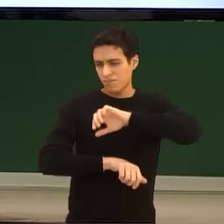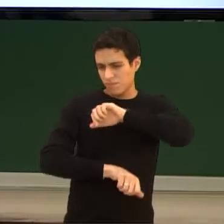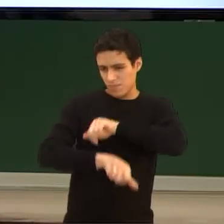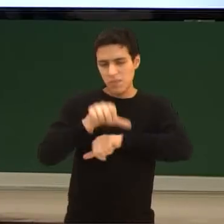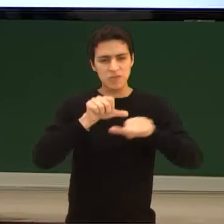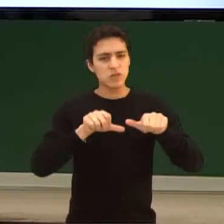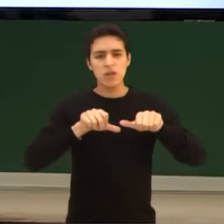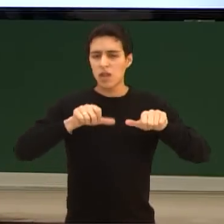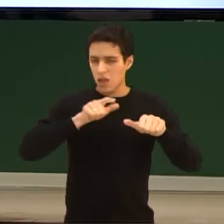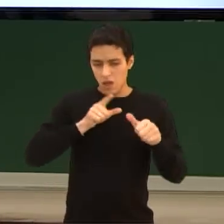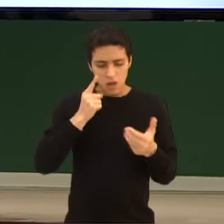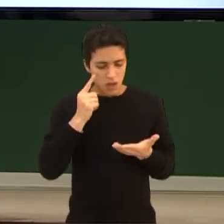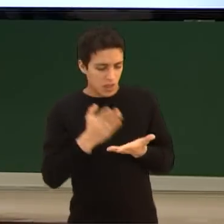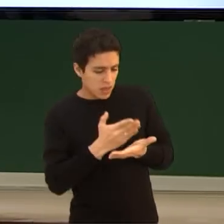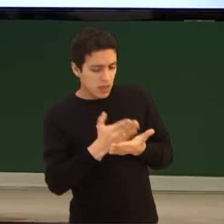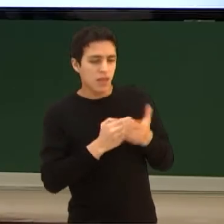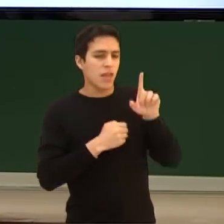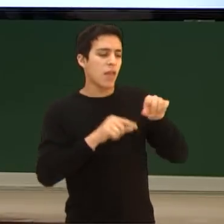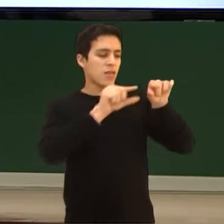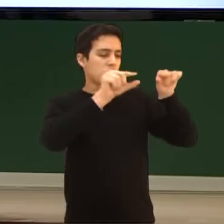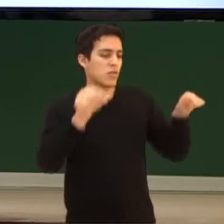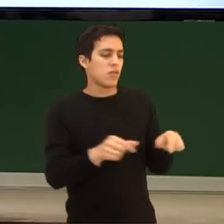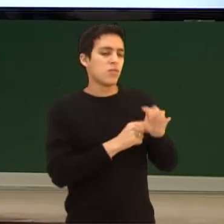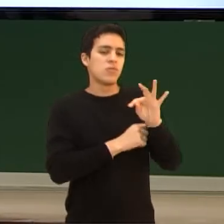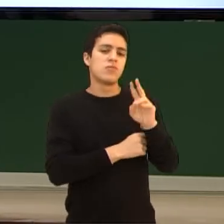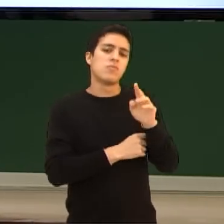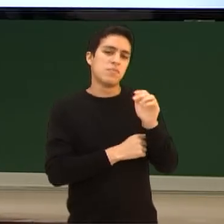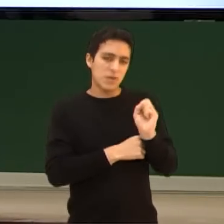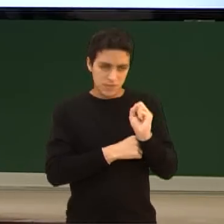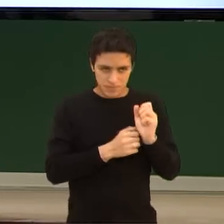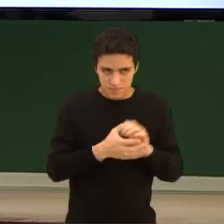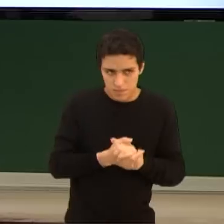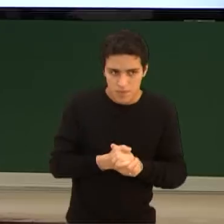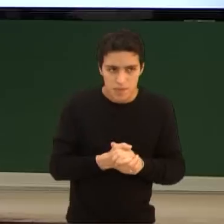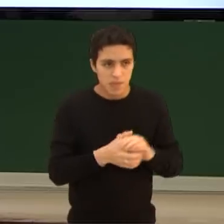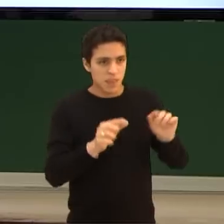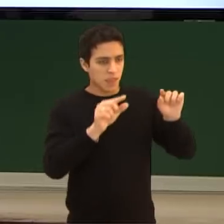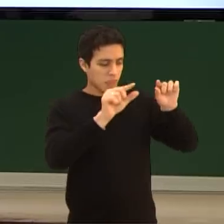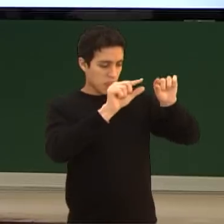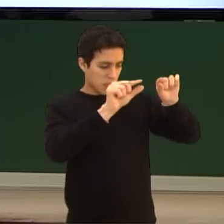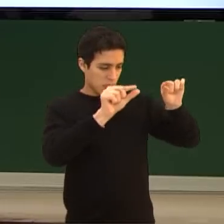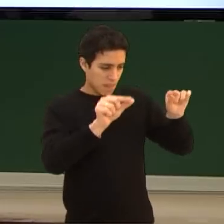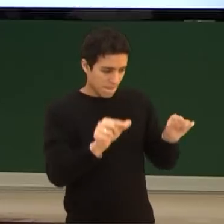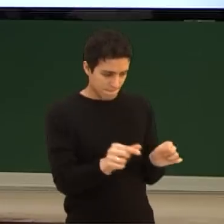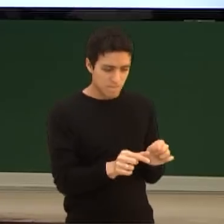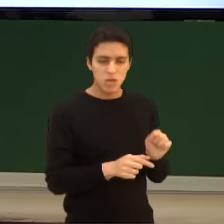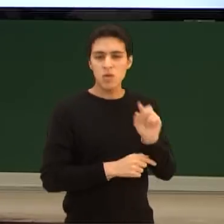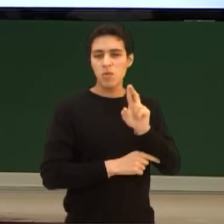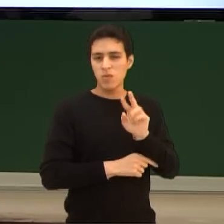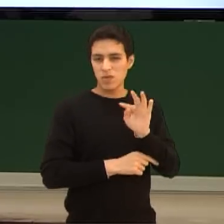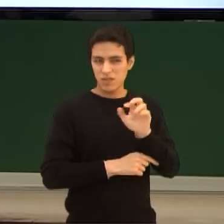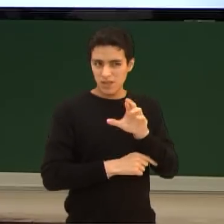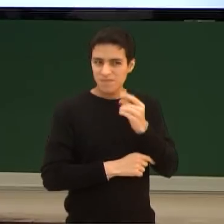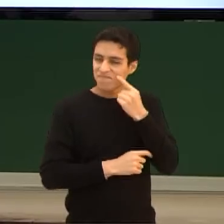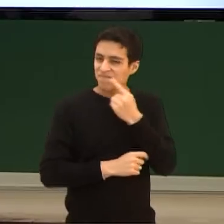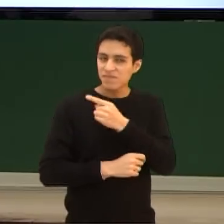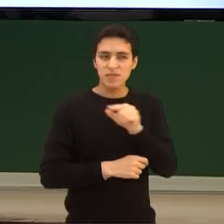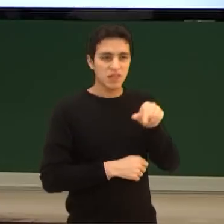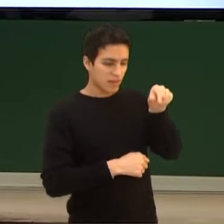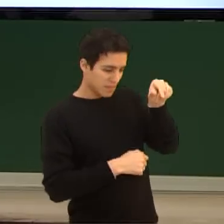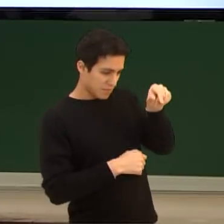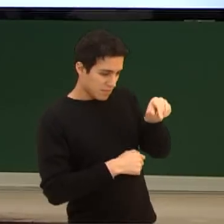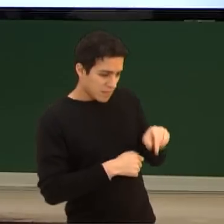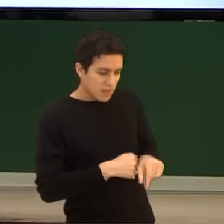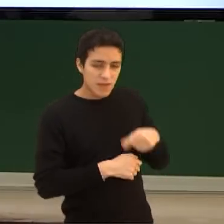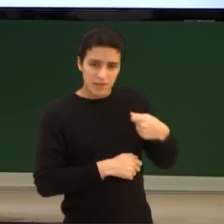nos livros, né, a gente chama de tubas uterinas, tá? O útero, que é essa região aqui, e a vagina, né, que é